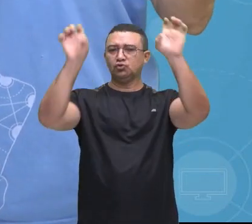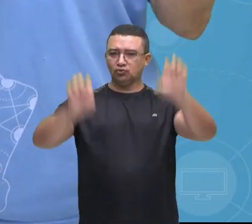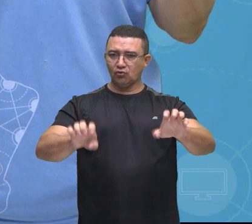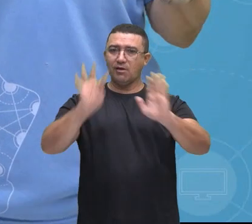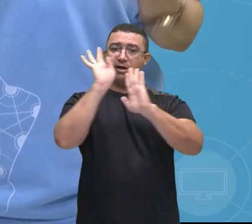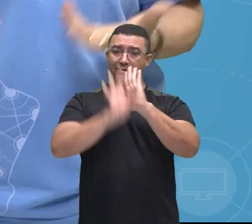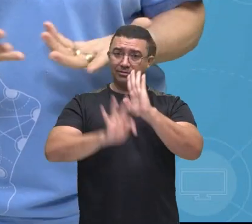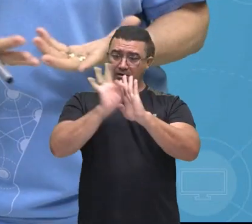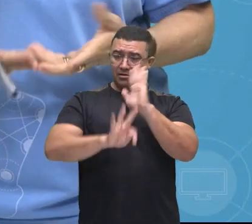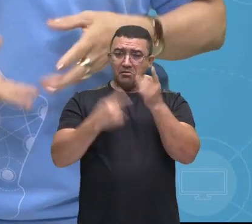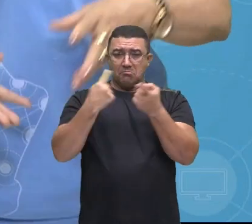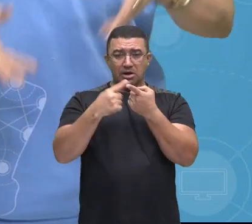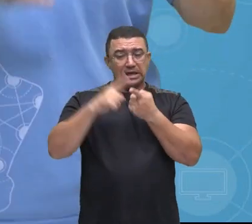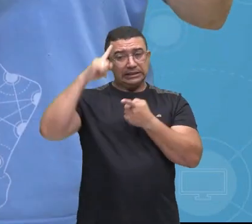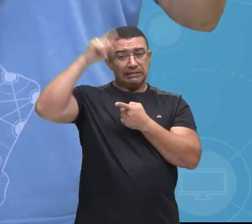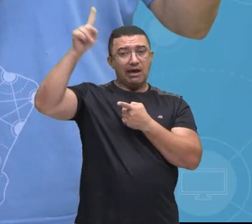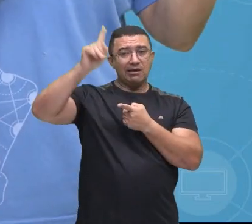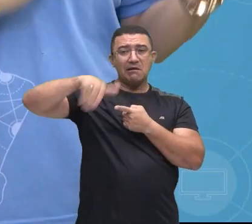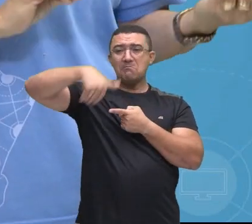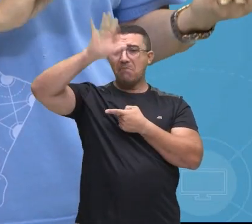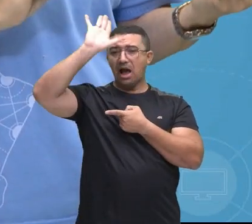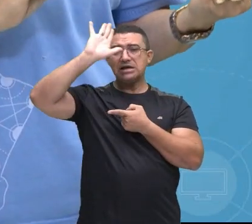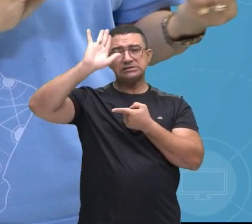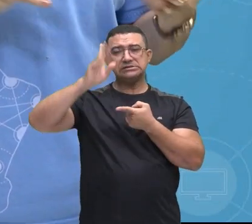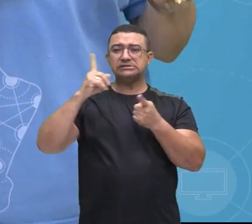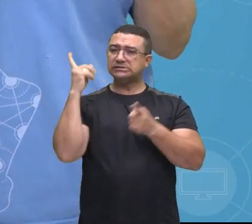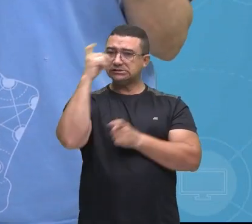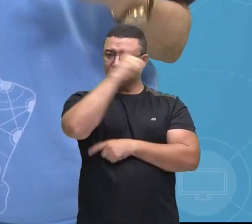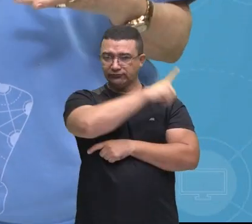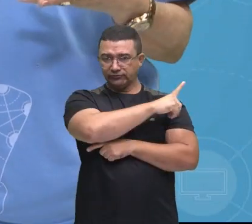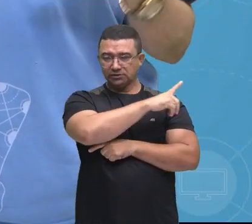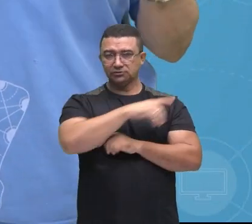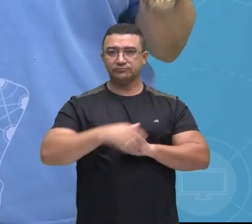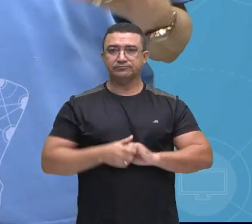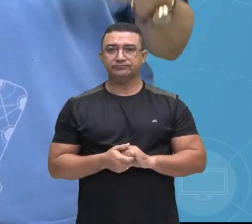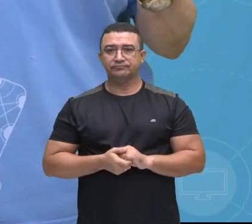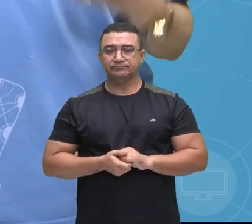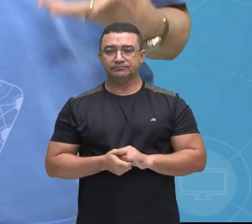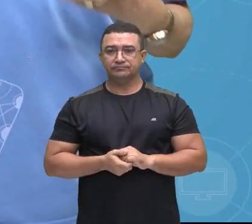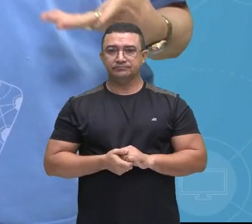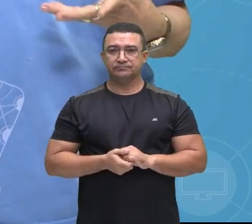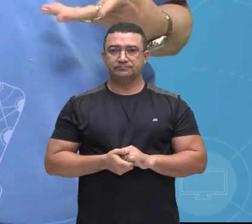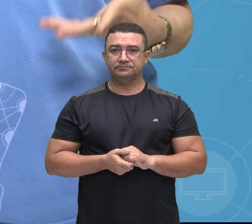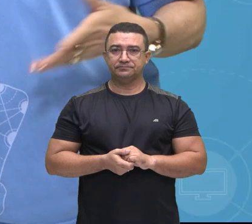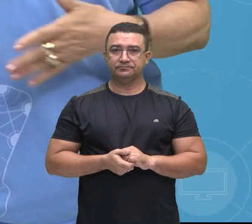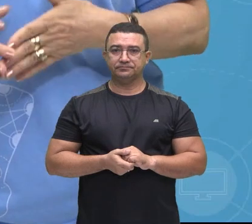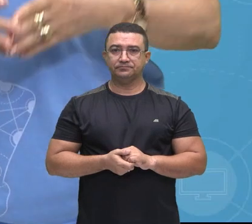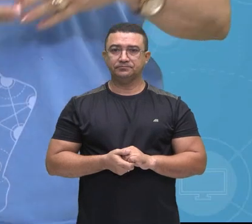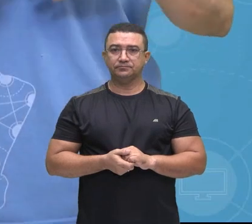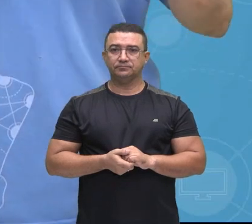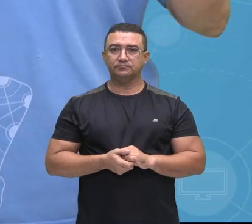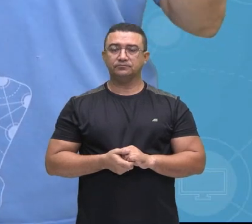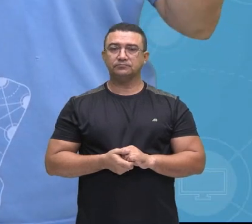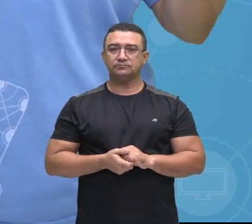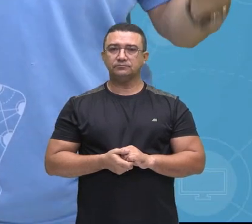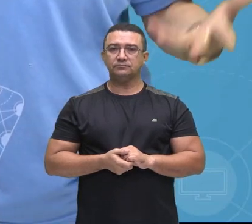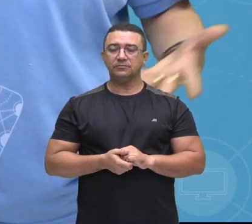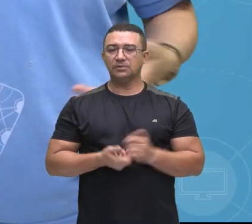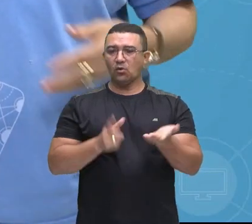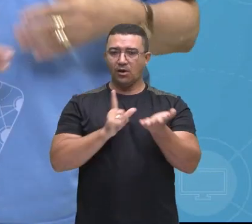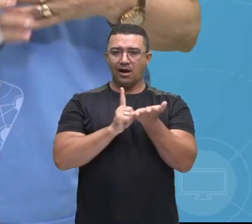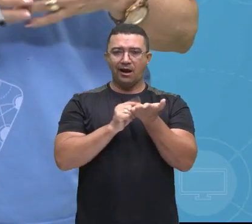tem ideias mais complexas e também o tipo textual exige que assim seja constituído, né?